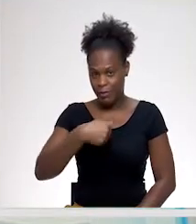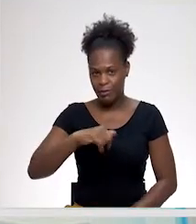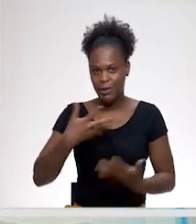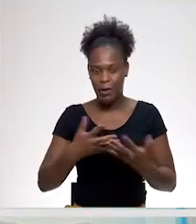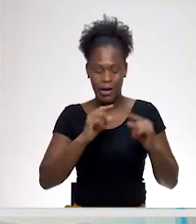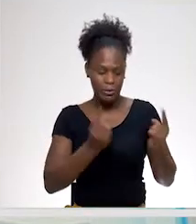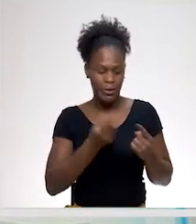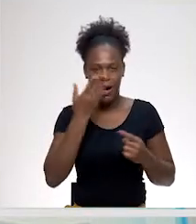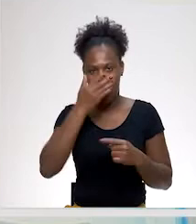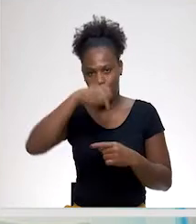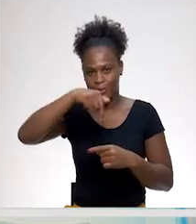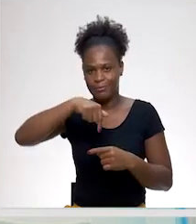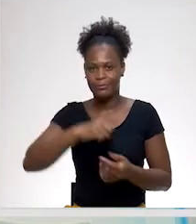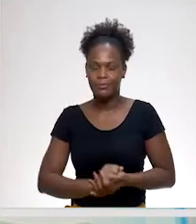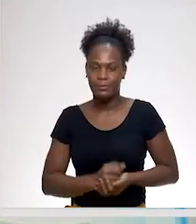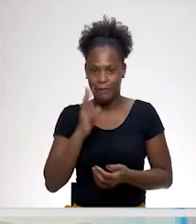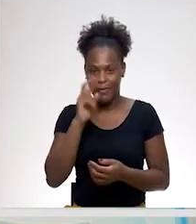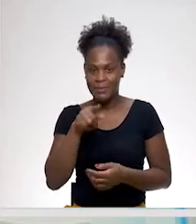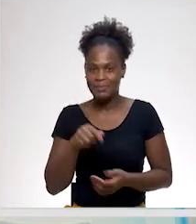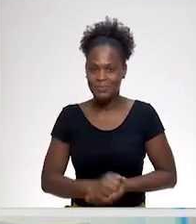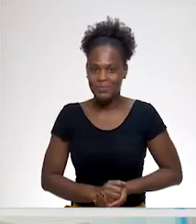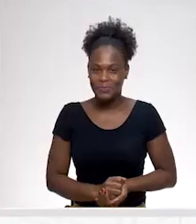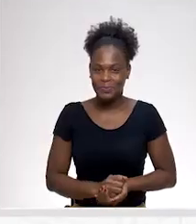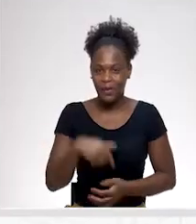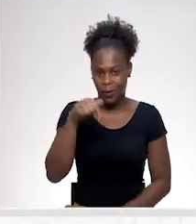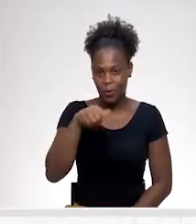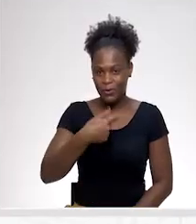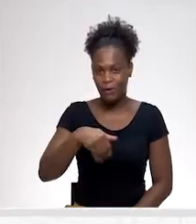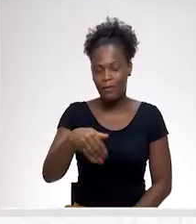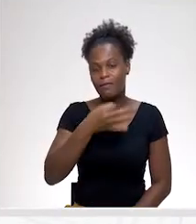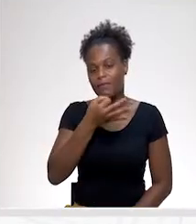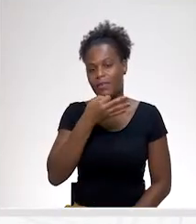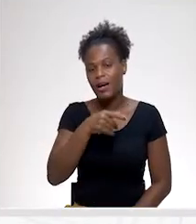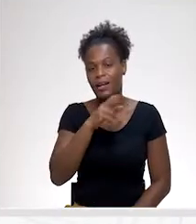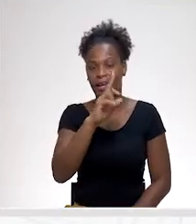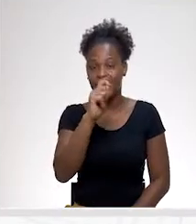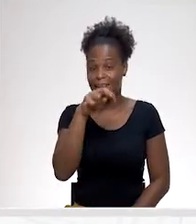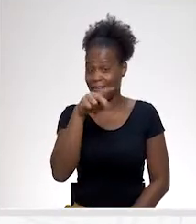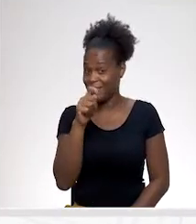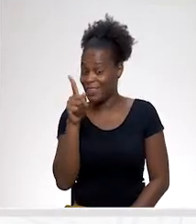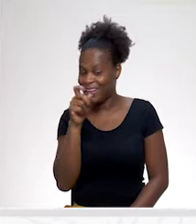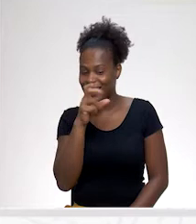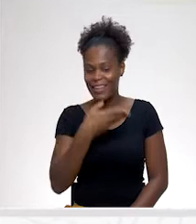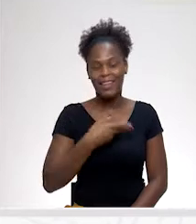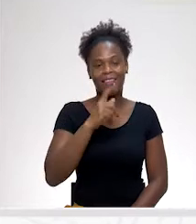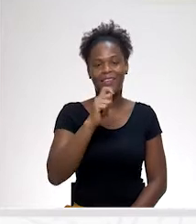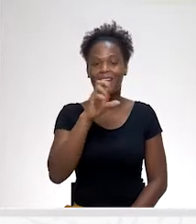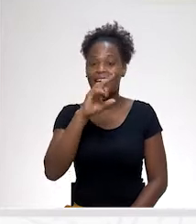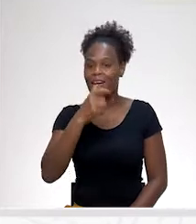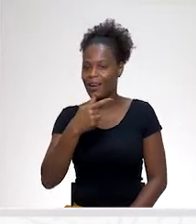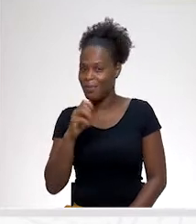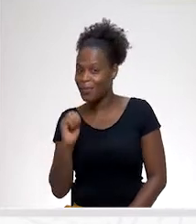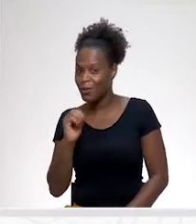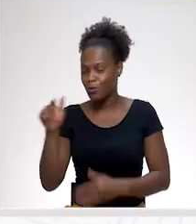Passamos agora ao sumário da nossa aula. Hoje vamos falar sobre René Descartes, o seu